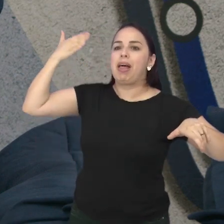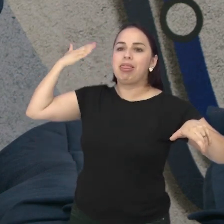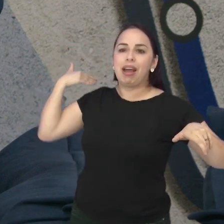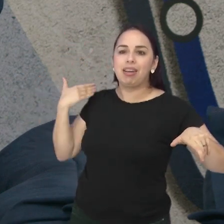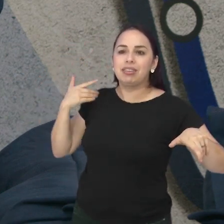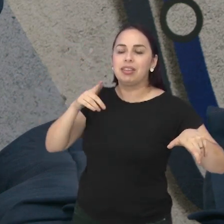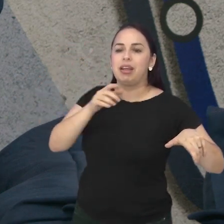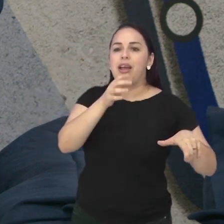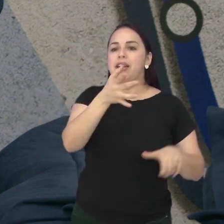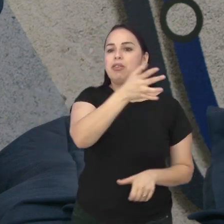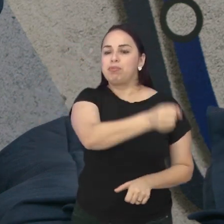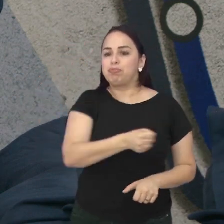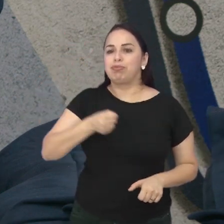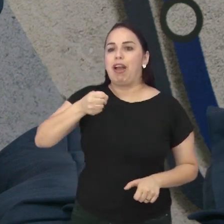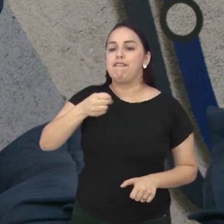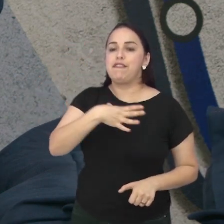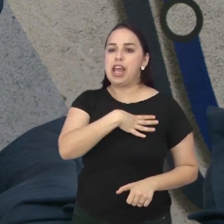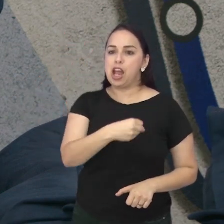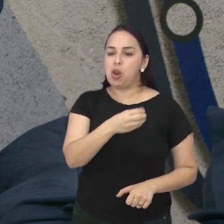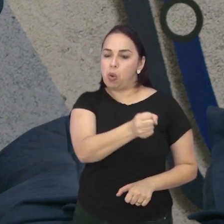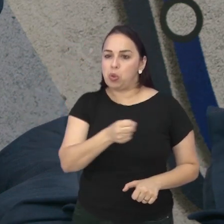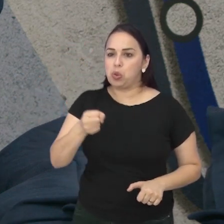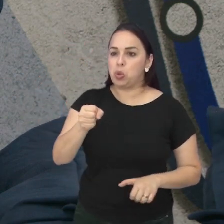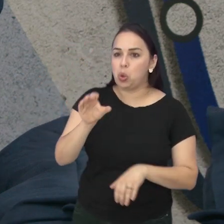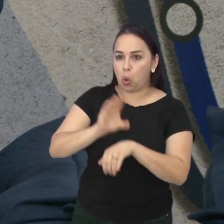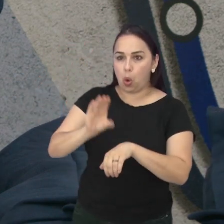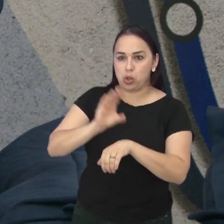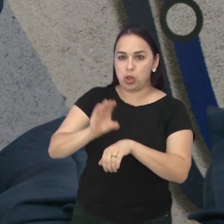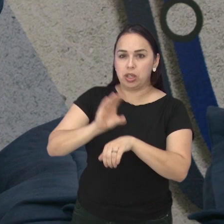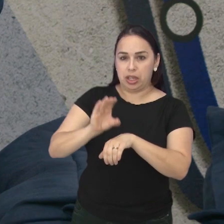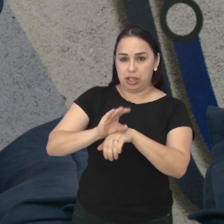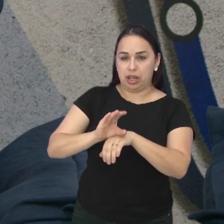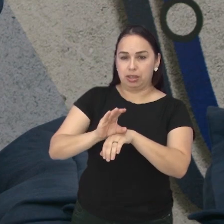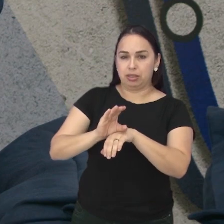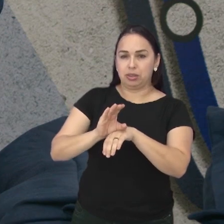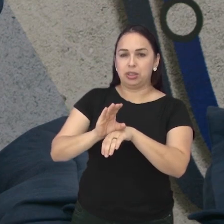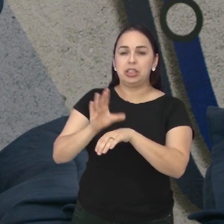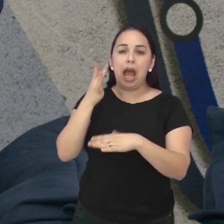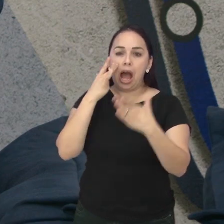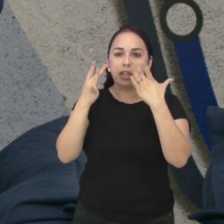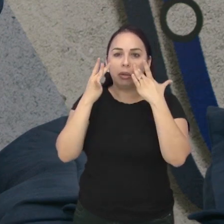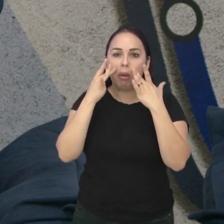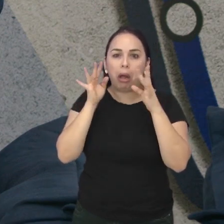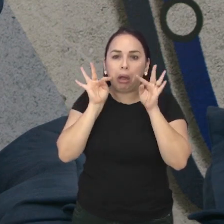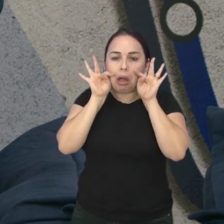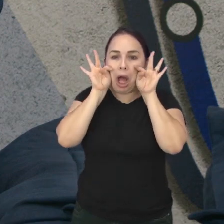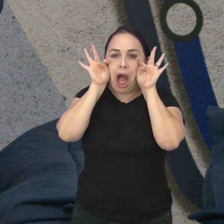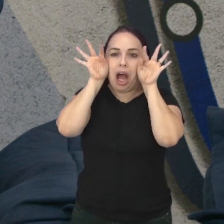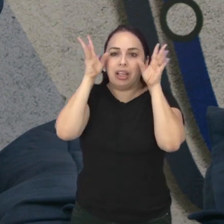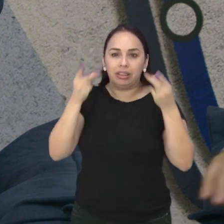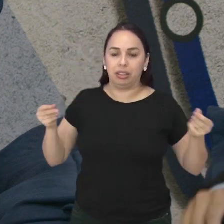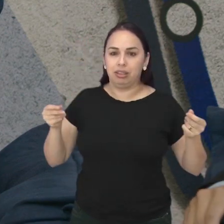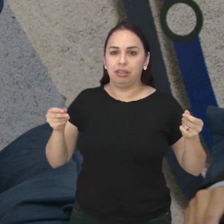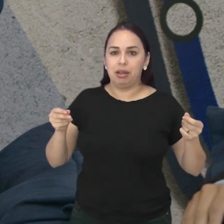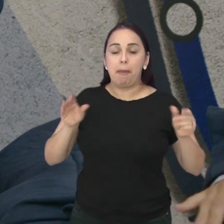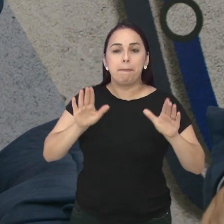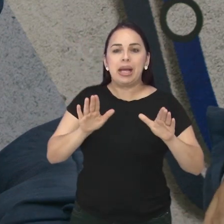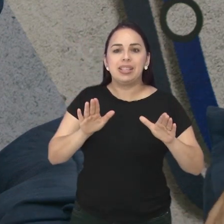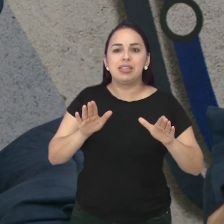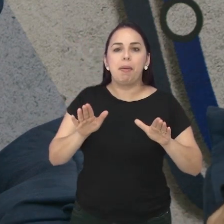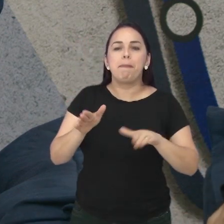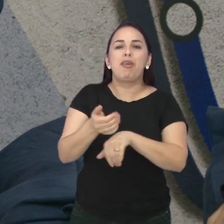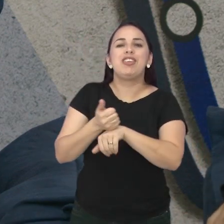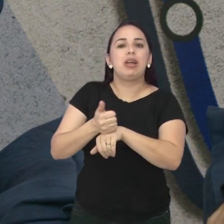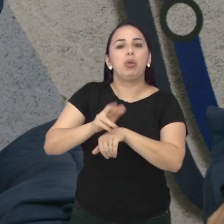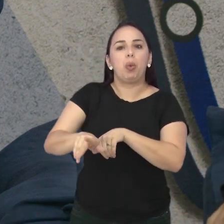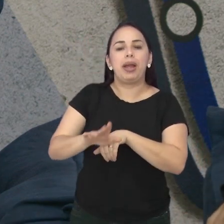antigamente colocavam os filhos, né, num curso de teatro para tirar isso, né, e não como uma profissão.